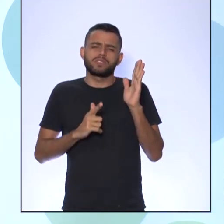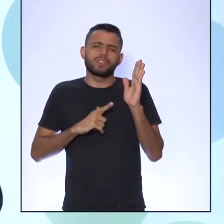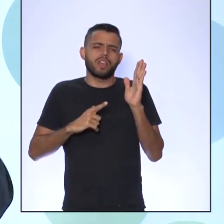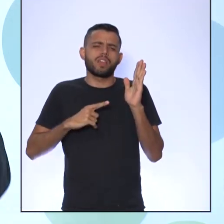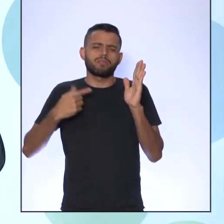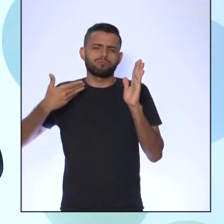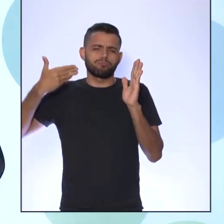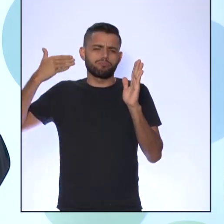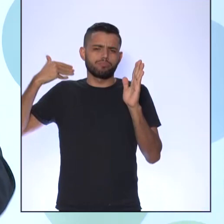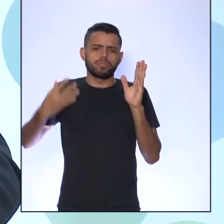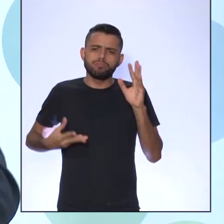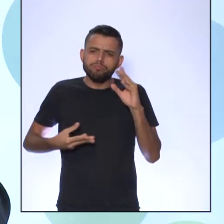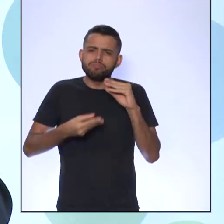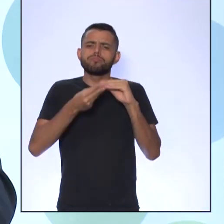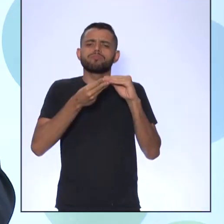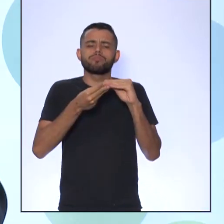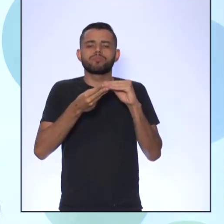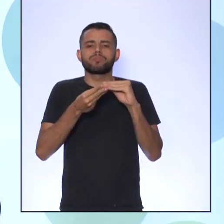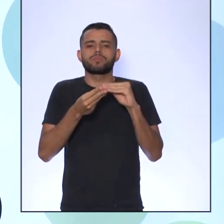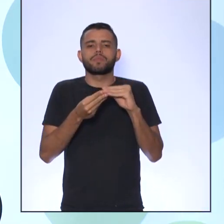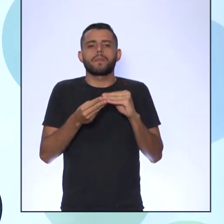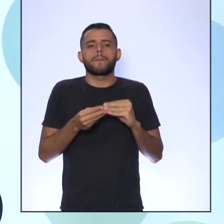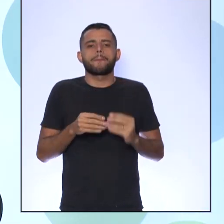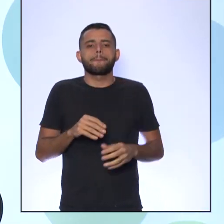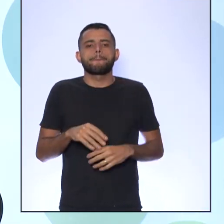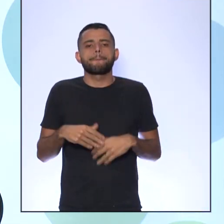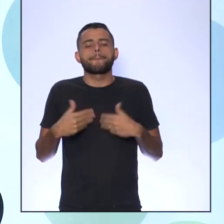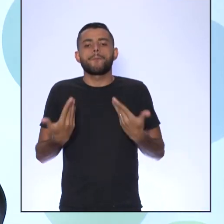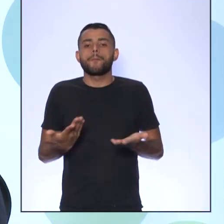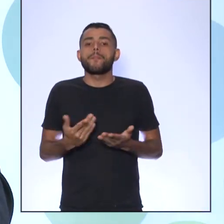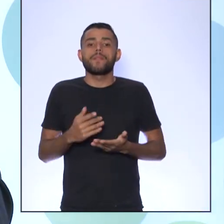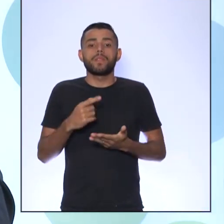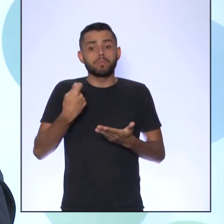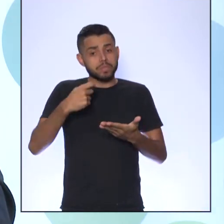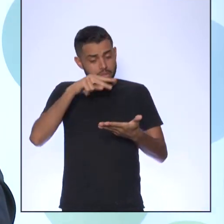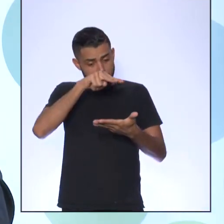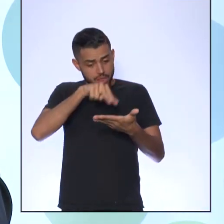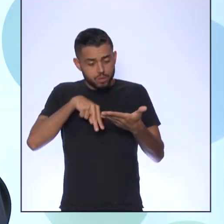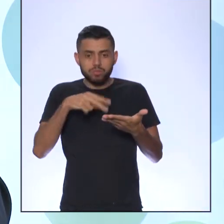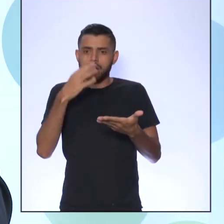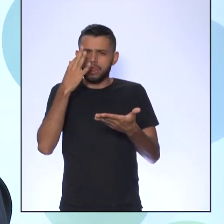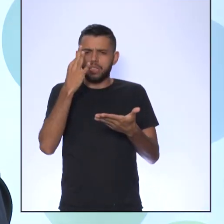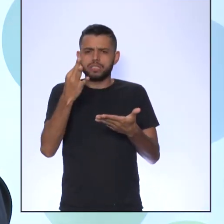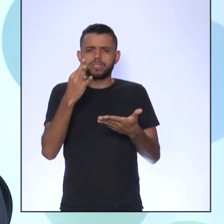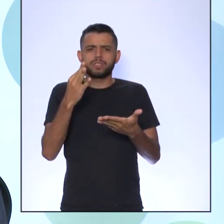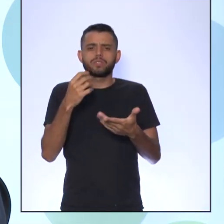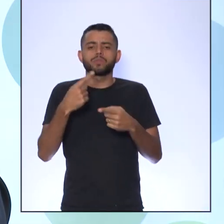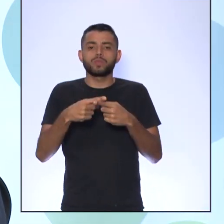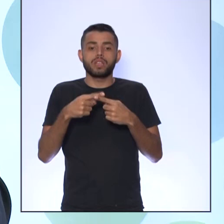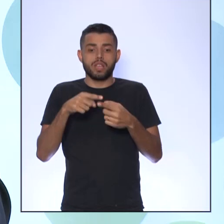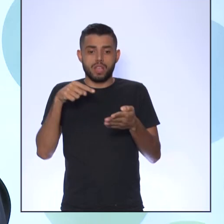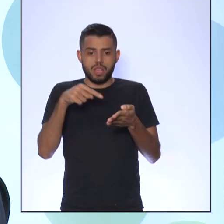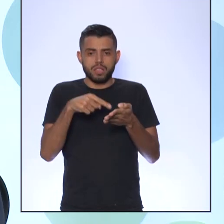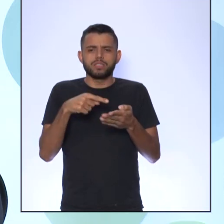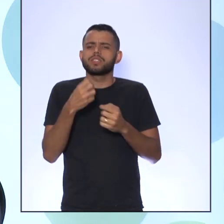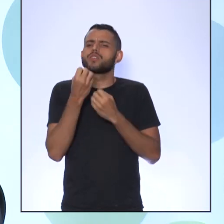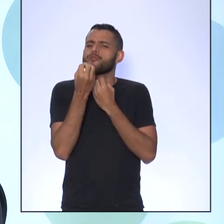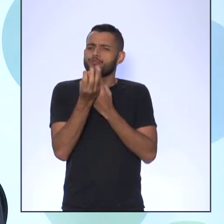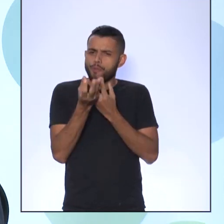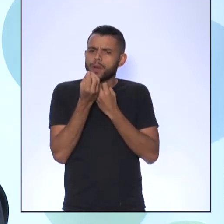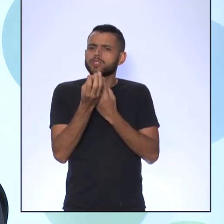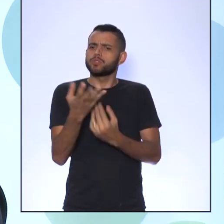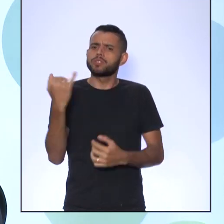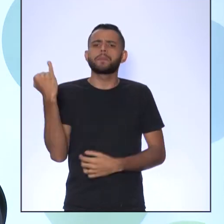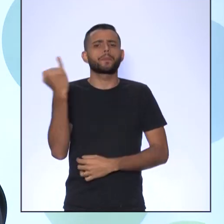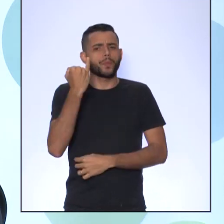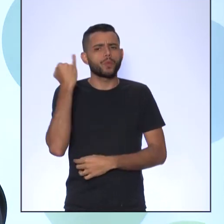anos, já foram mais longos, né? Mas eles realmente devem ser lidos com atenção, porque eles trazem, sim, informações relevantes